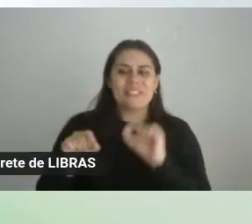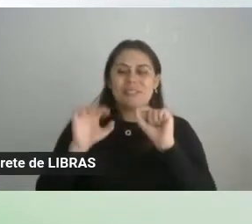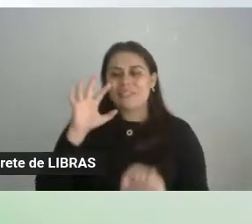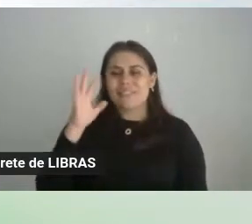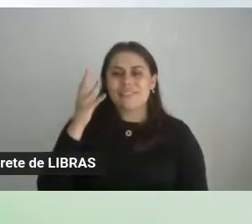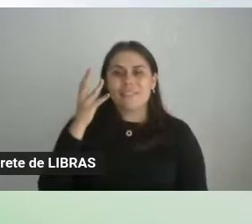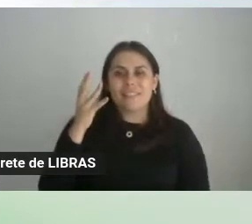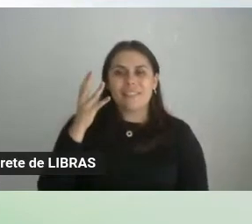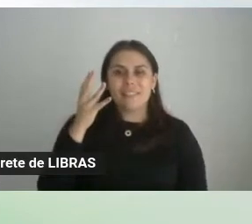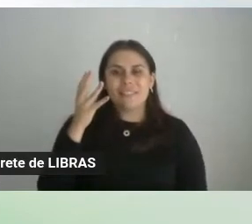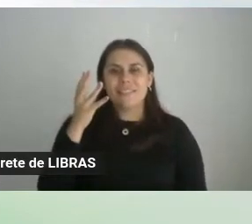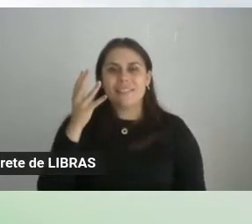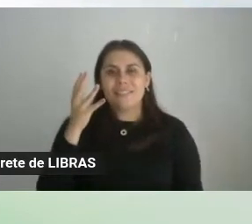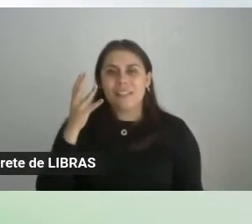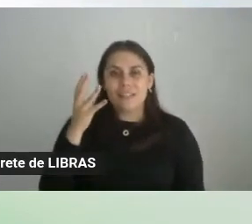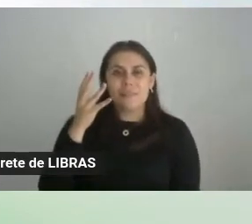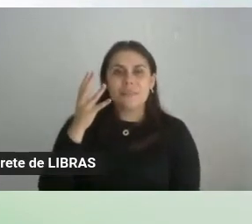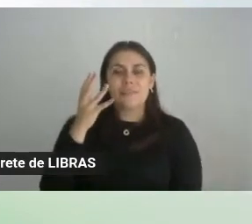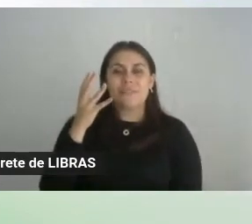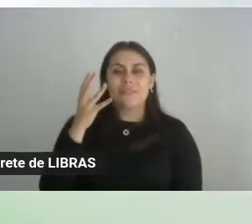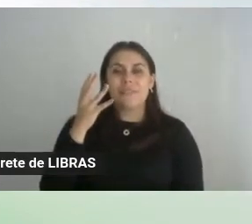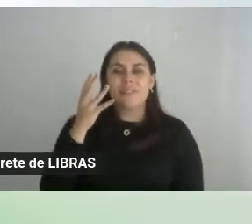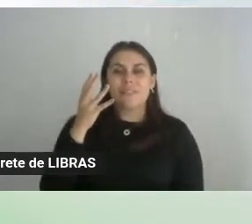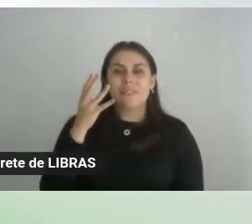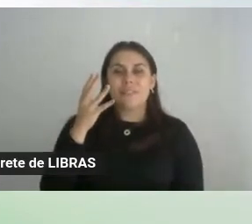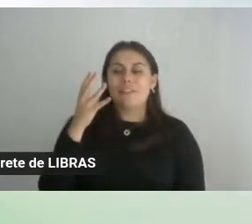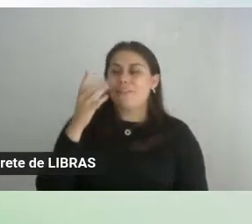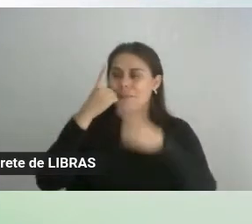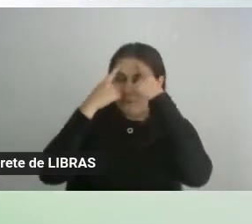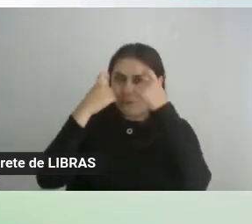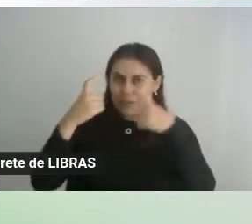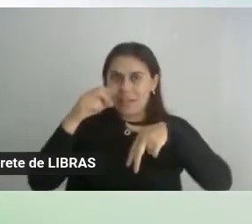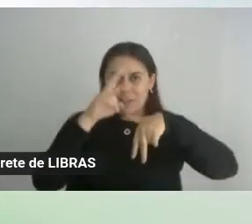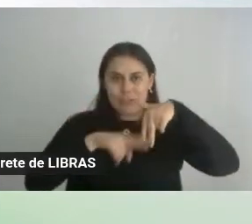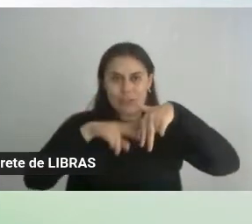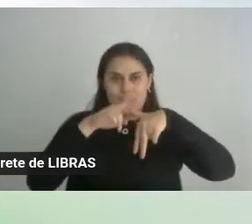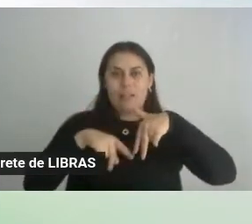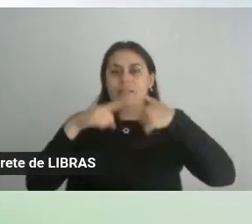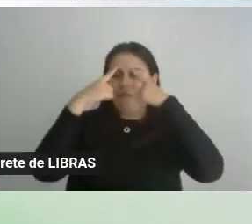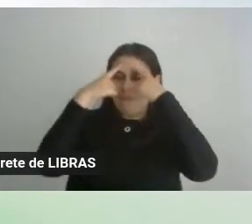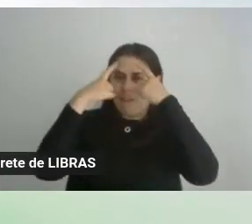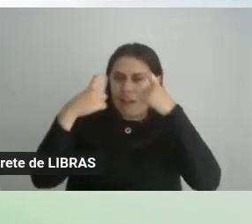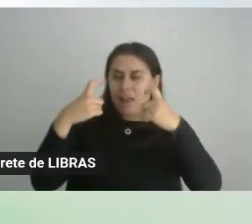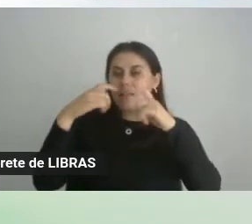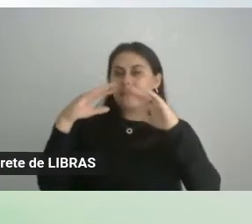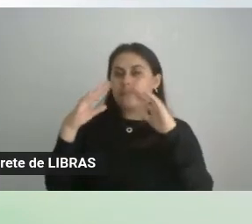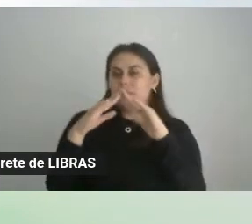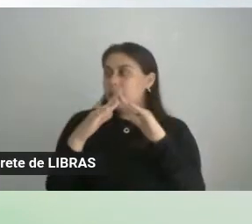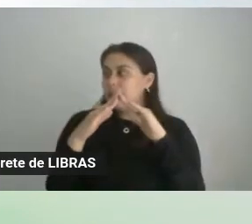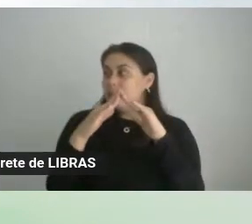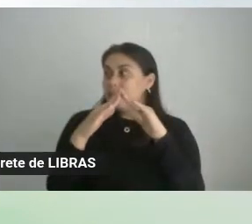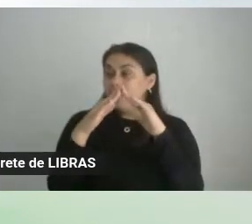puxando um pouco para o lado da questão de violência de gênero, violência doméstica, de impedir